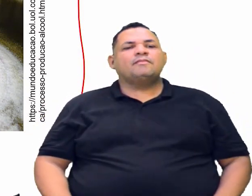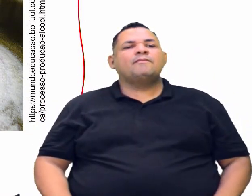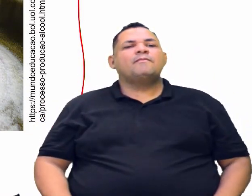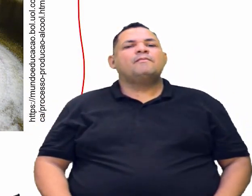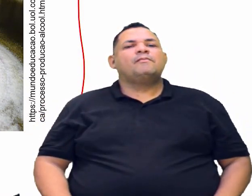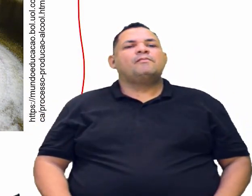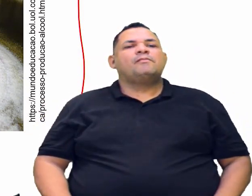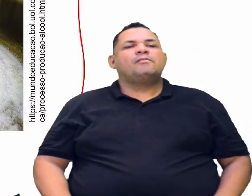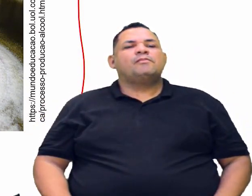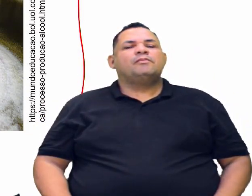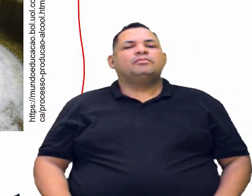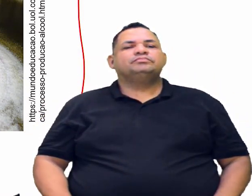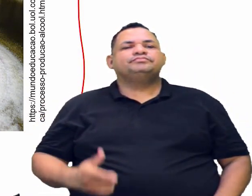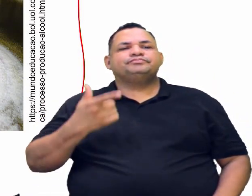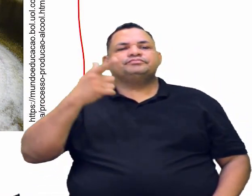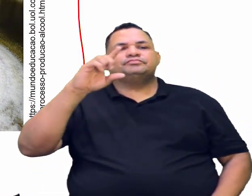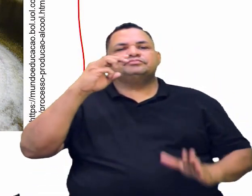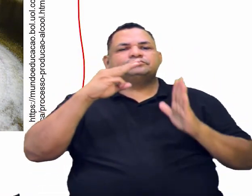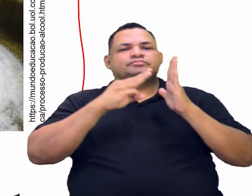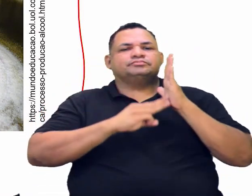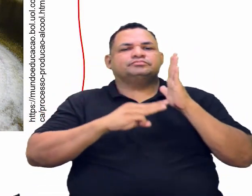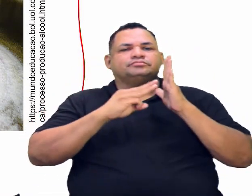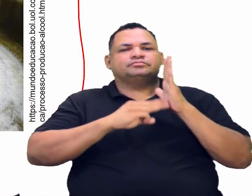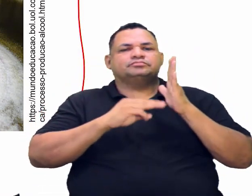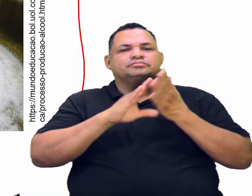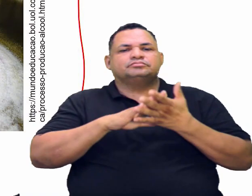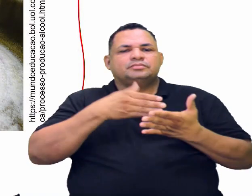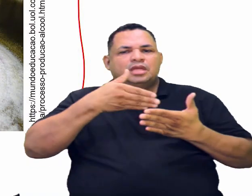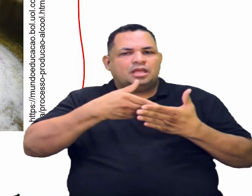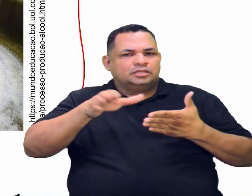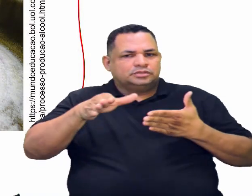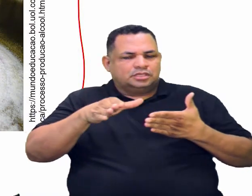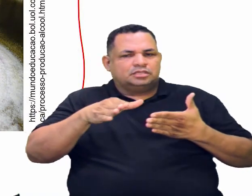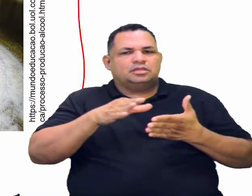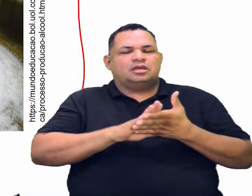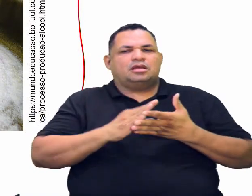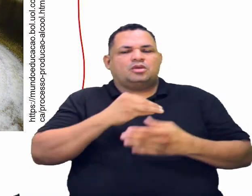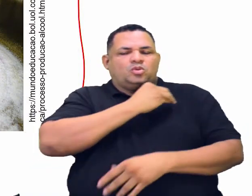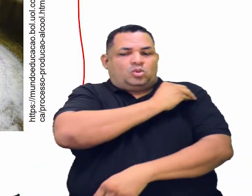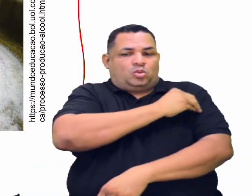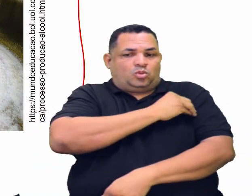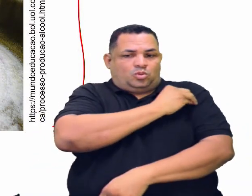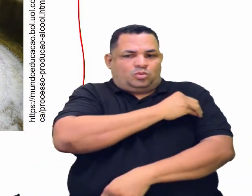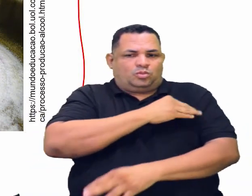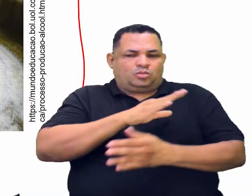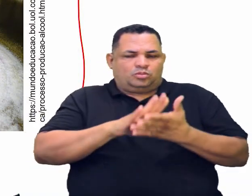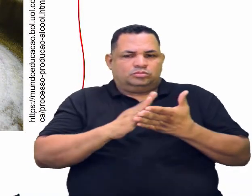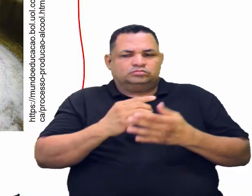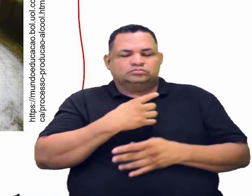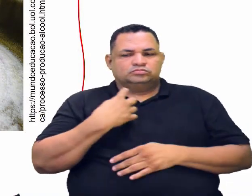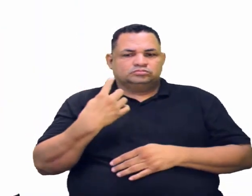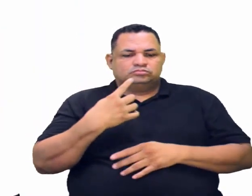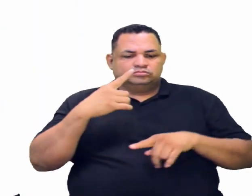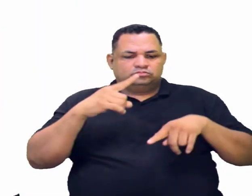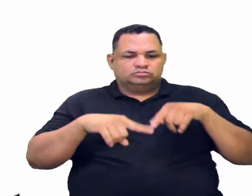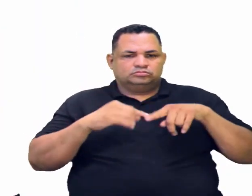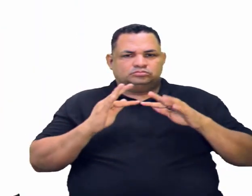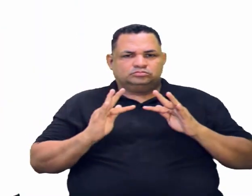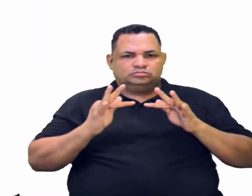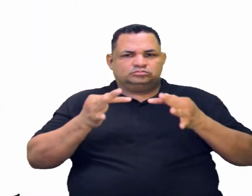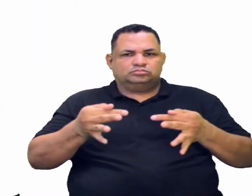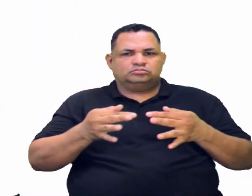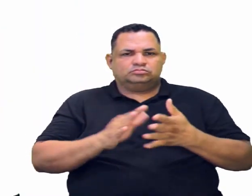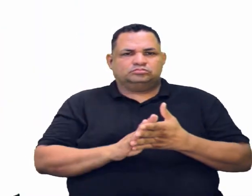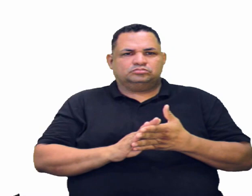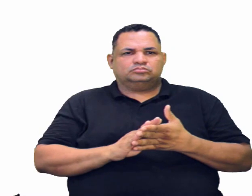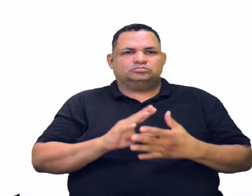Outro método de obtenção de álcools, ou seja, onde o álcool é o nosso produto final, é